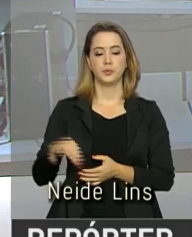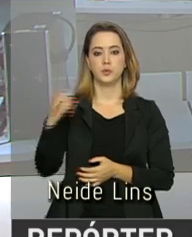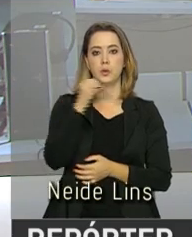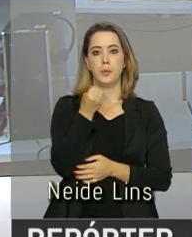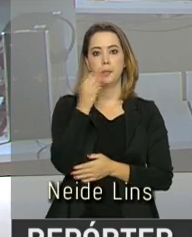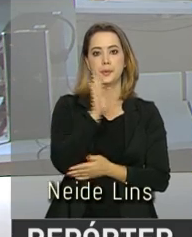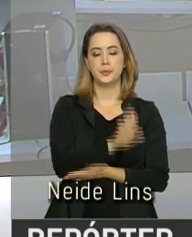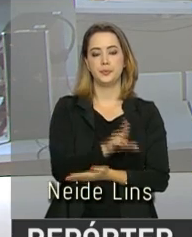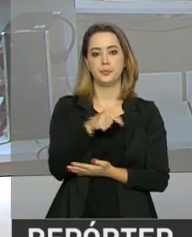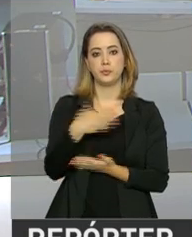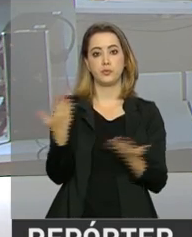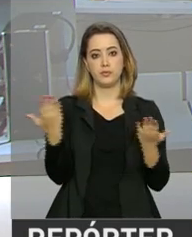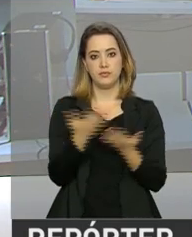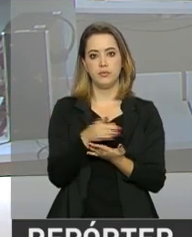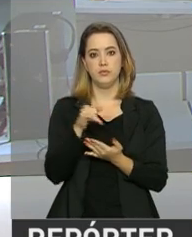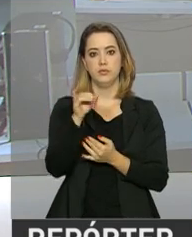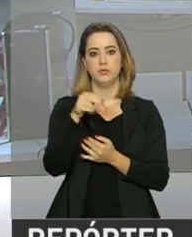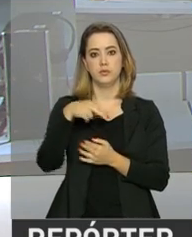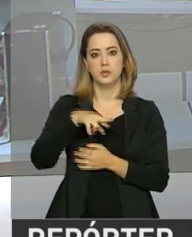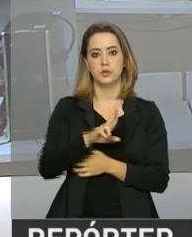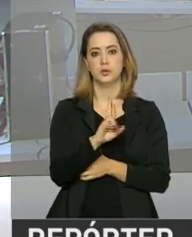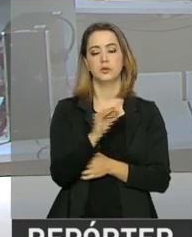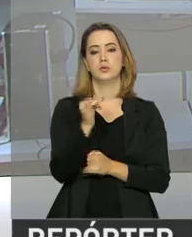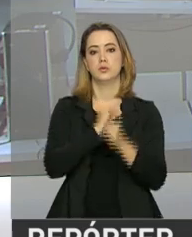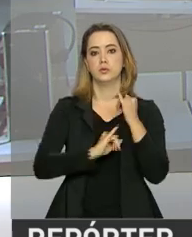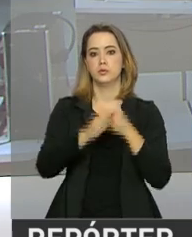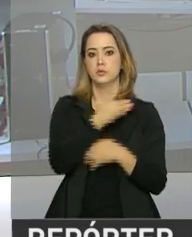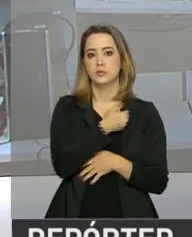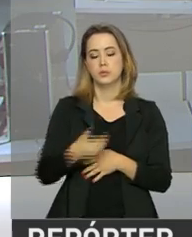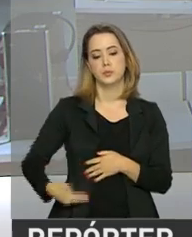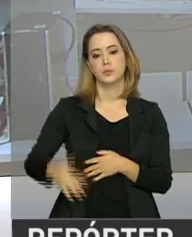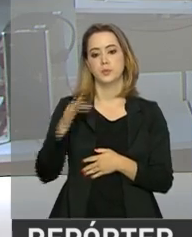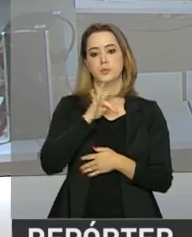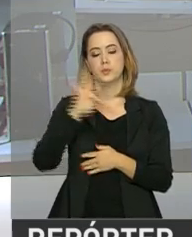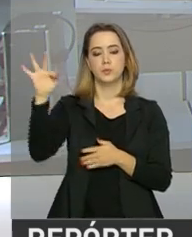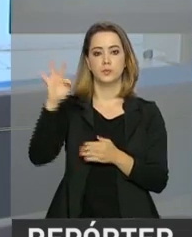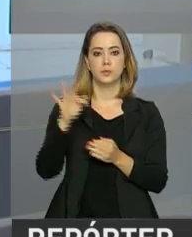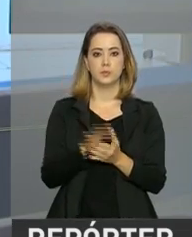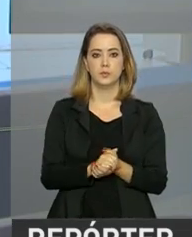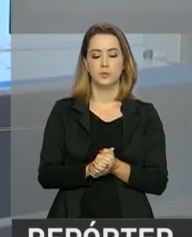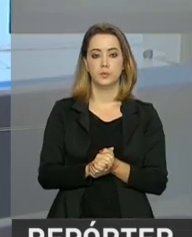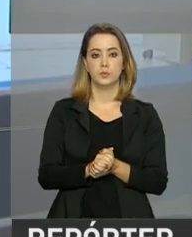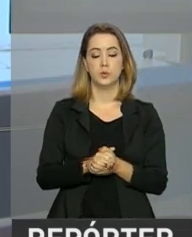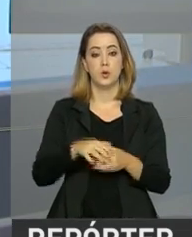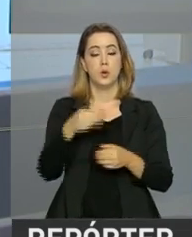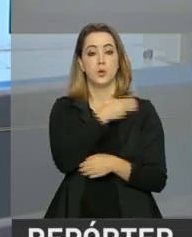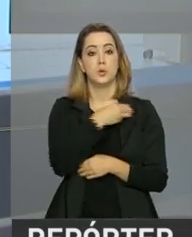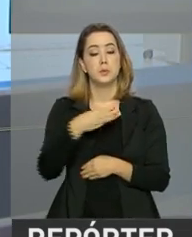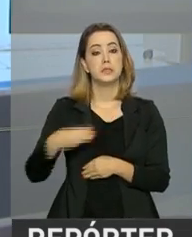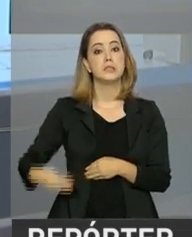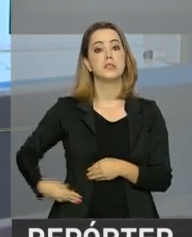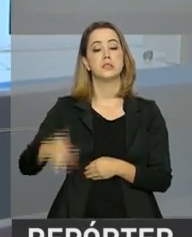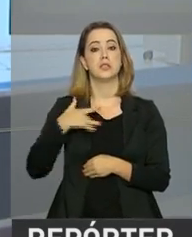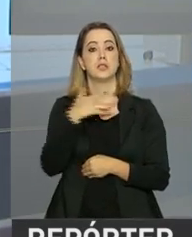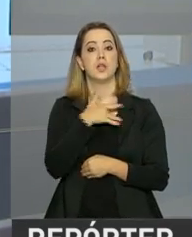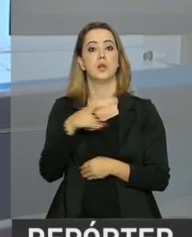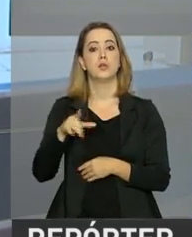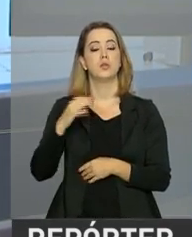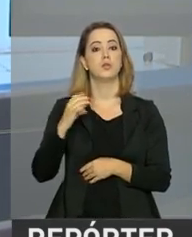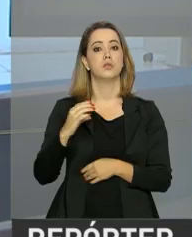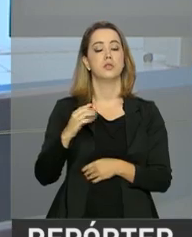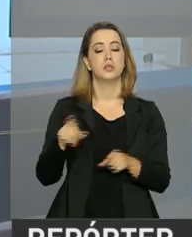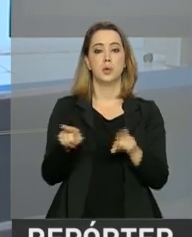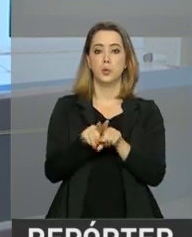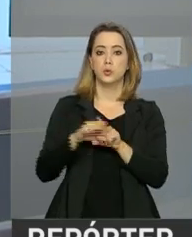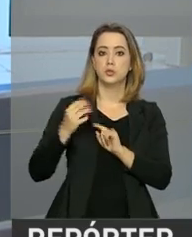Olá boa tarde estamos de volta com repórter NBR as notícias do governo federal Os ministros da Saúde Ciência e Tecnologia